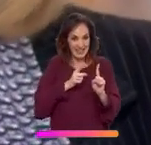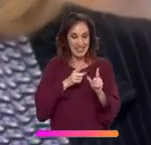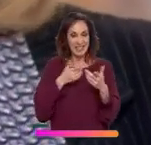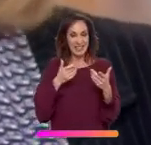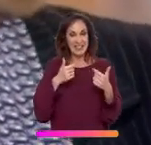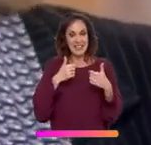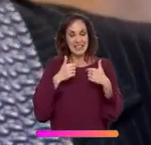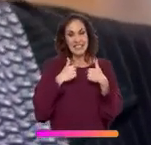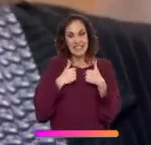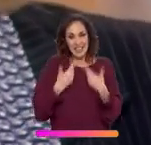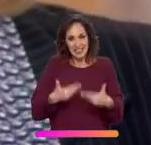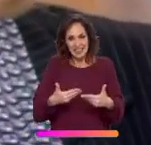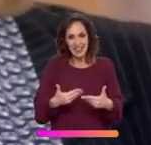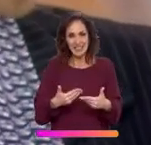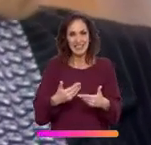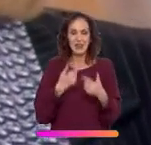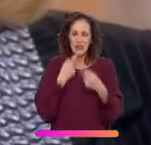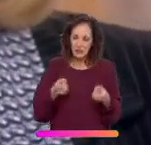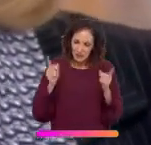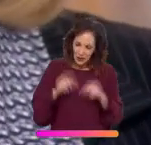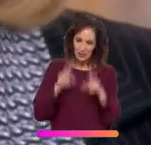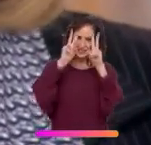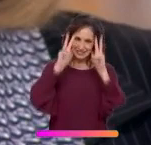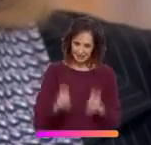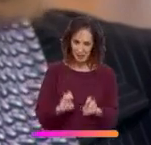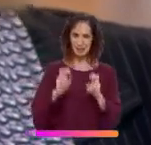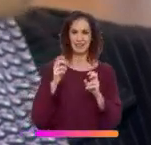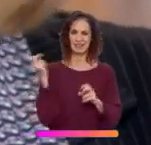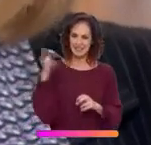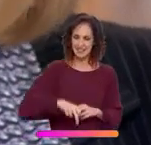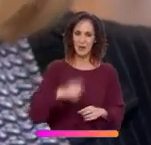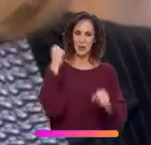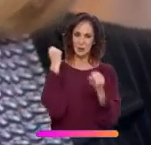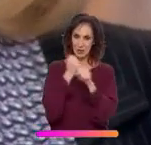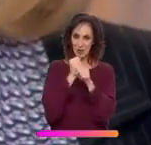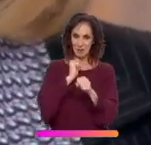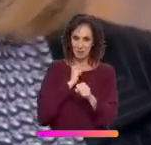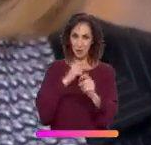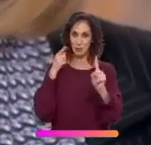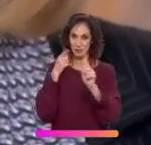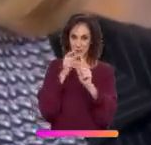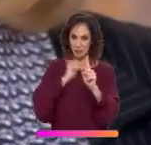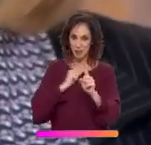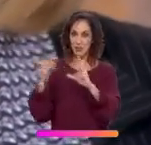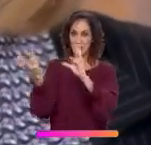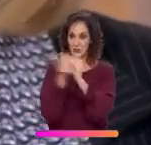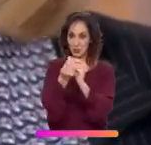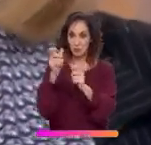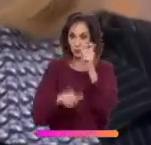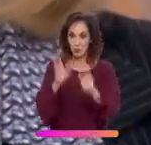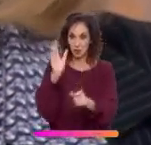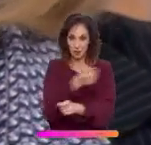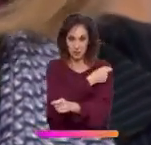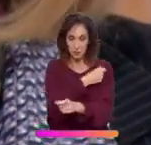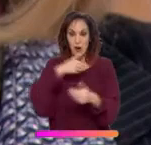e neste momento, e volto ao tema que aqui me trouxe, a minha missão é estar com aquelas pessoas que já se vacinaram, que se vão vacinar,